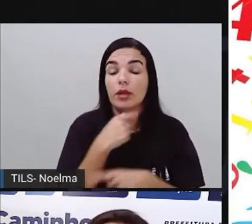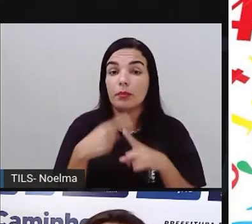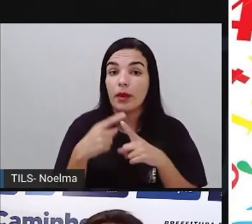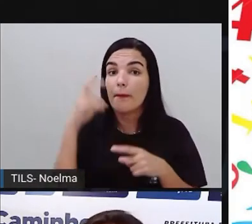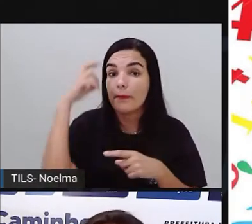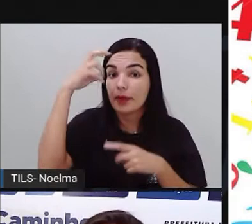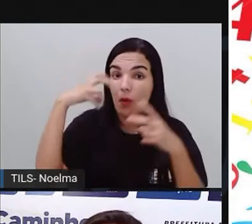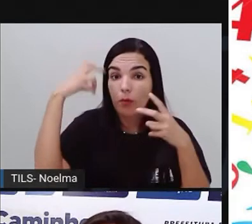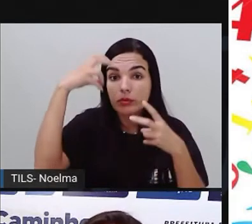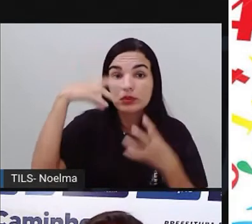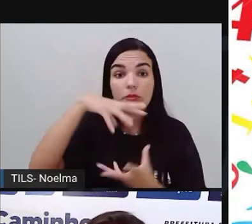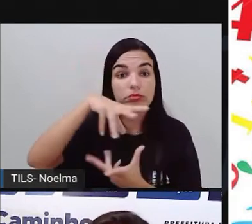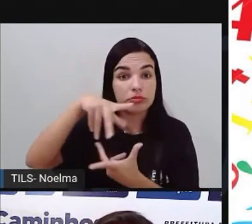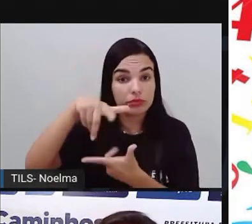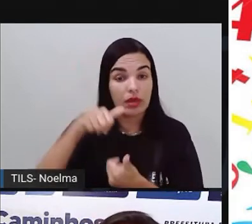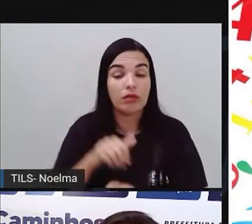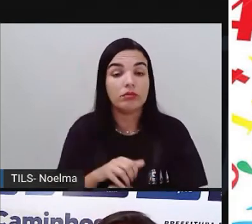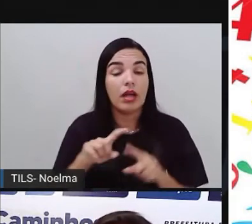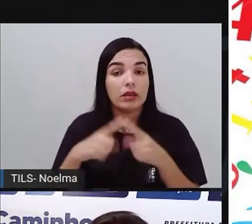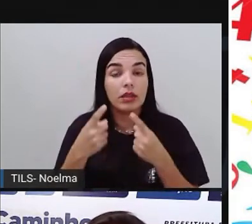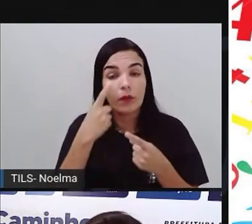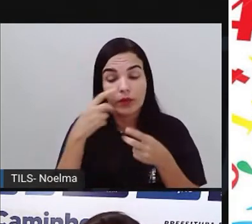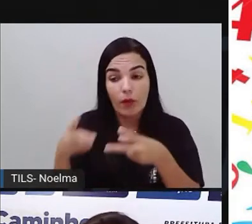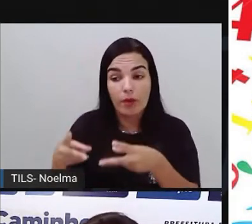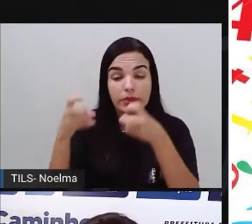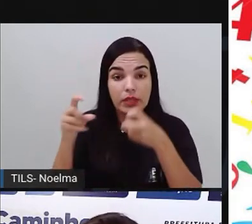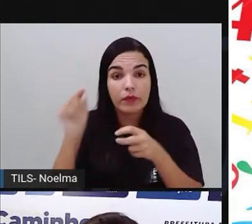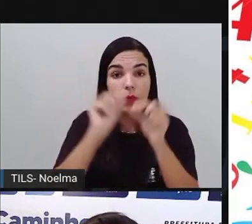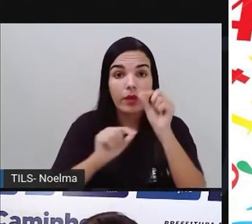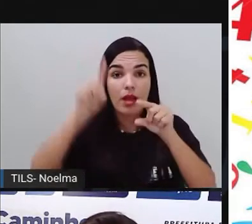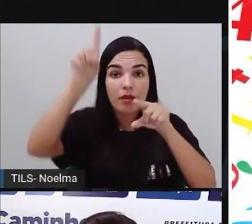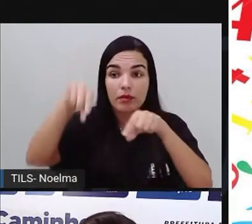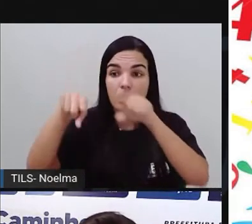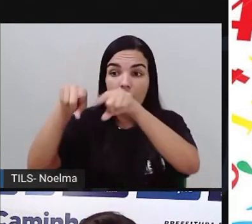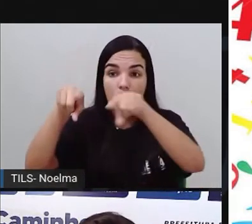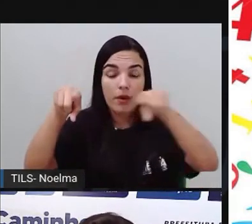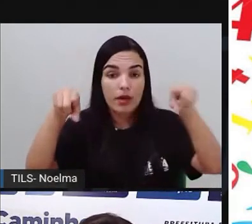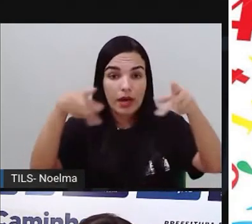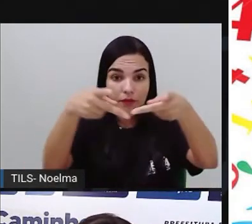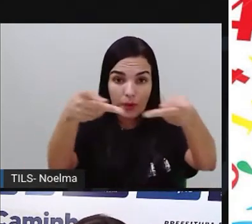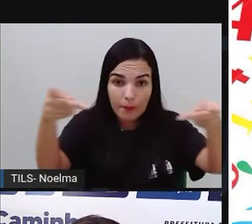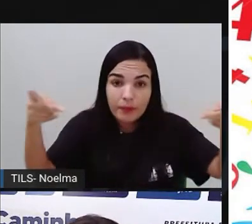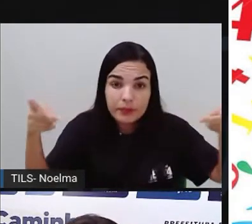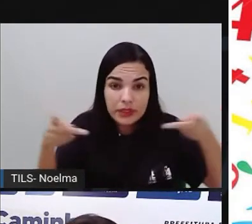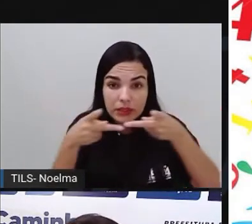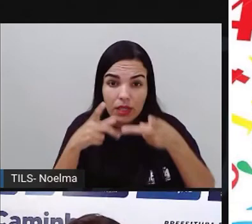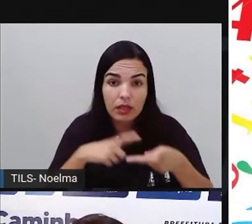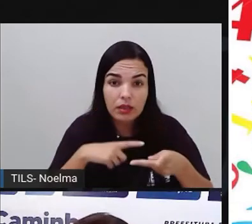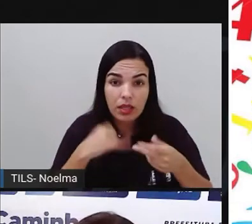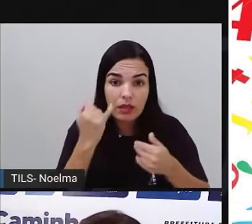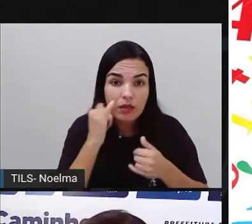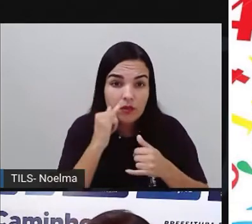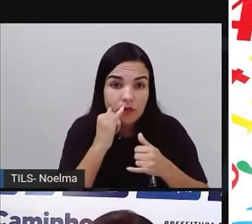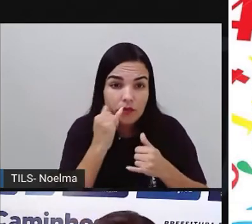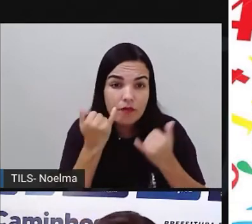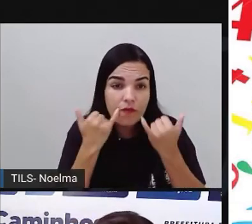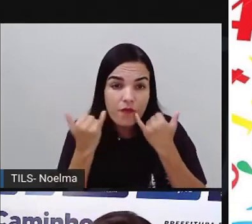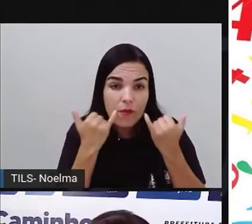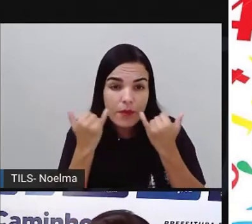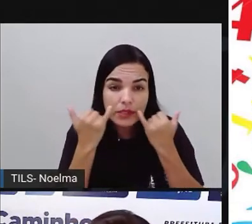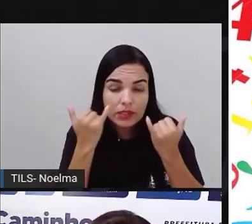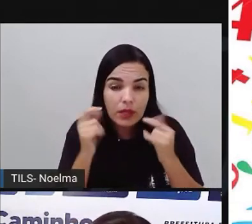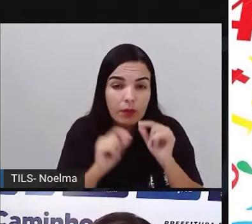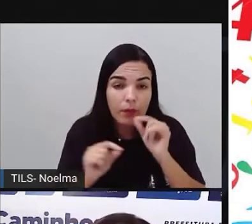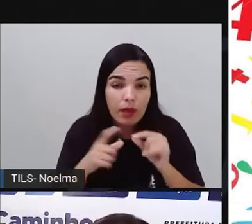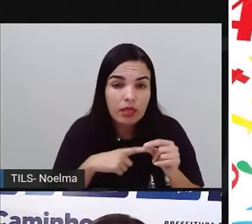preocupação mundial. E a gente observa aí que entre as informações relacionadas aos setores que